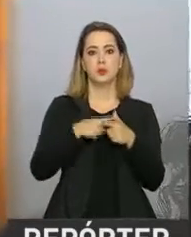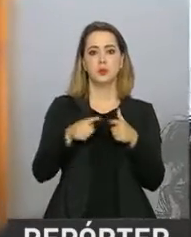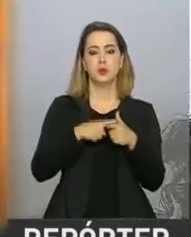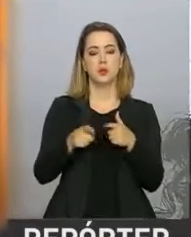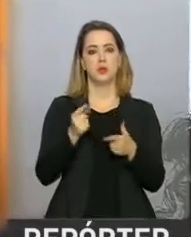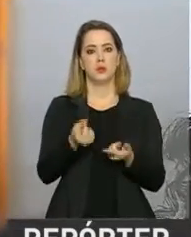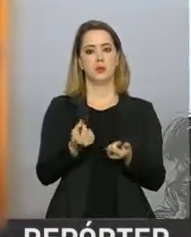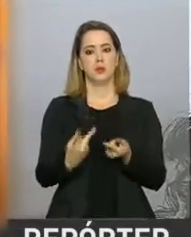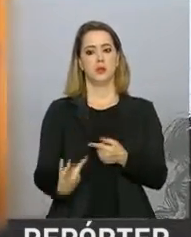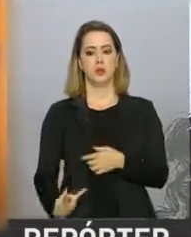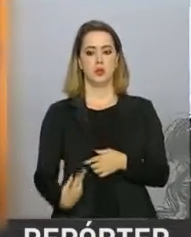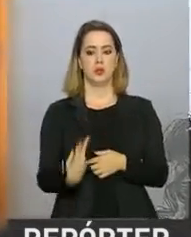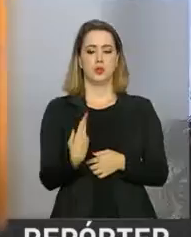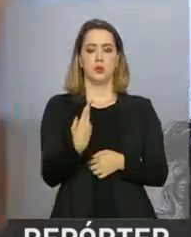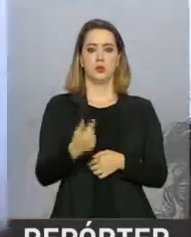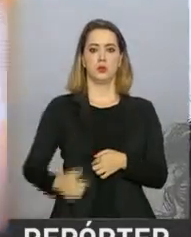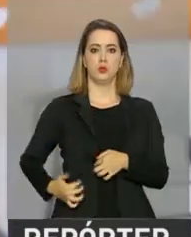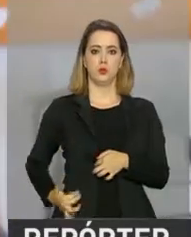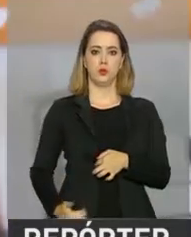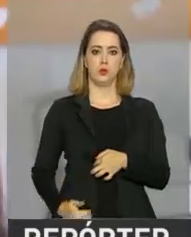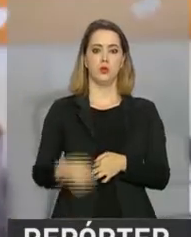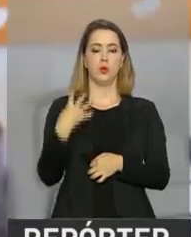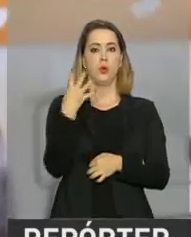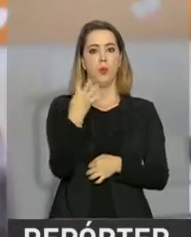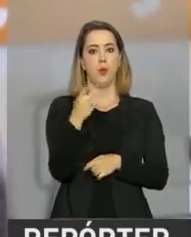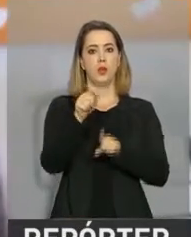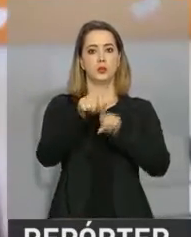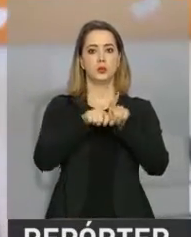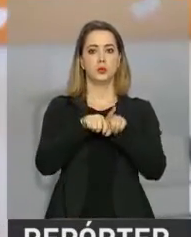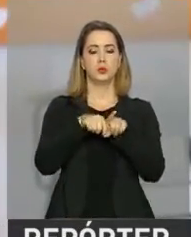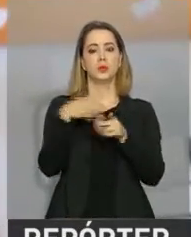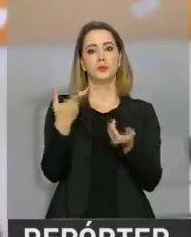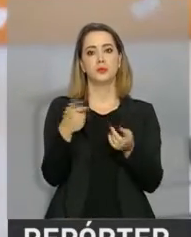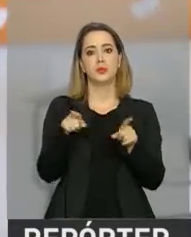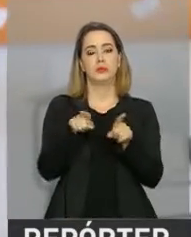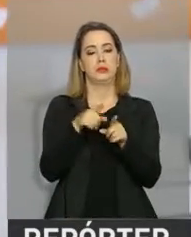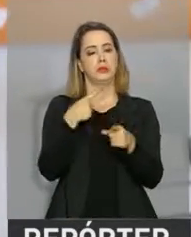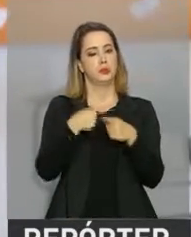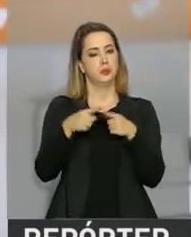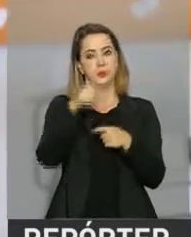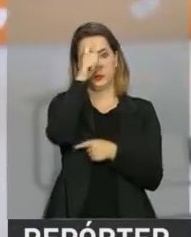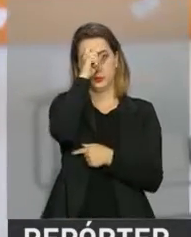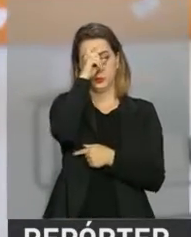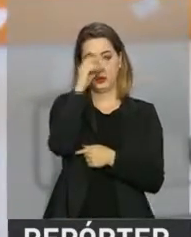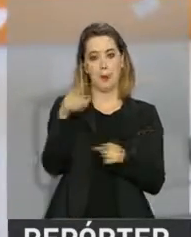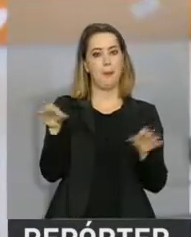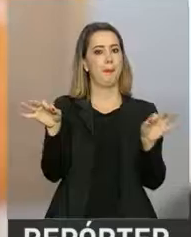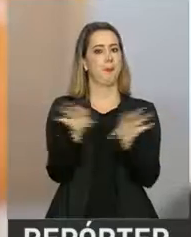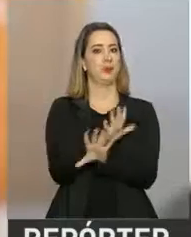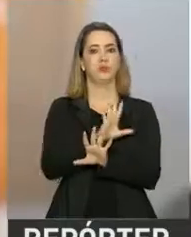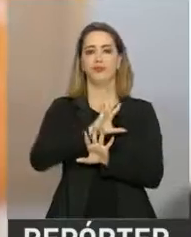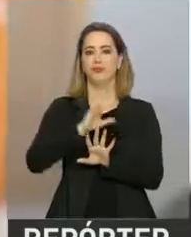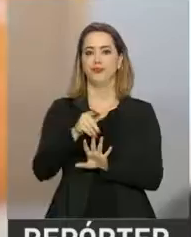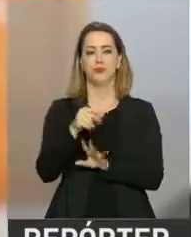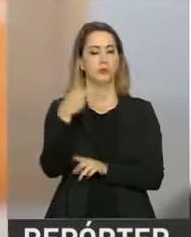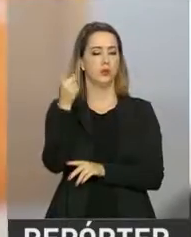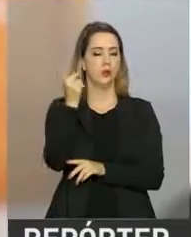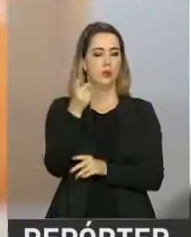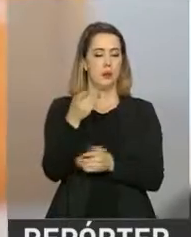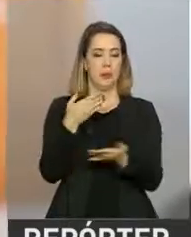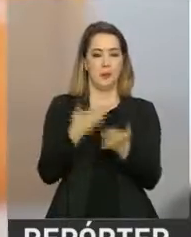vesícula, ela ficou em coma durante 4 meses e perdeu totalmente a audição. Em fevereiro deste ano, ela recebeu